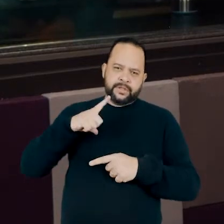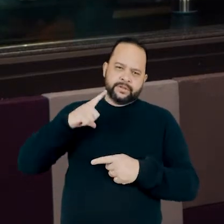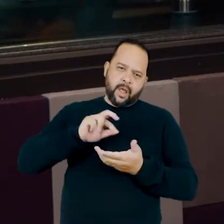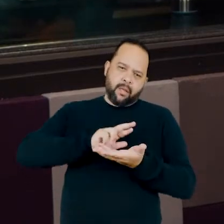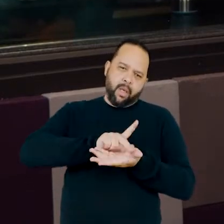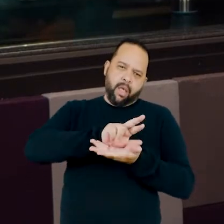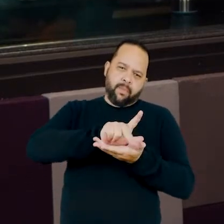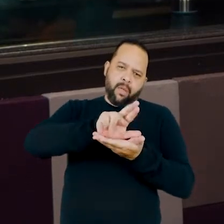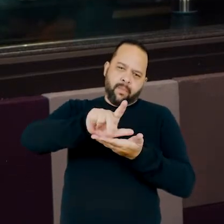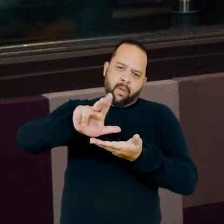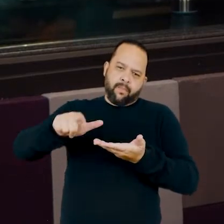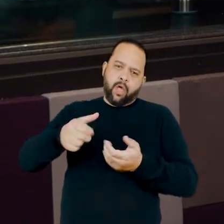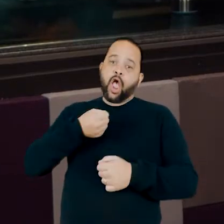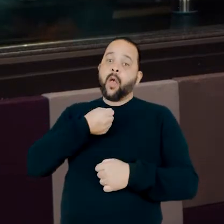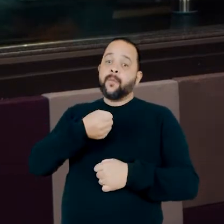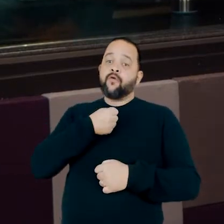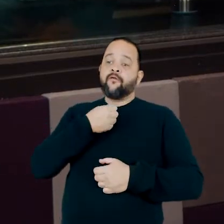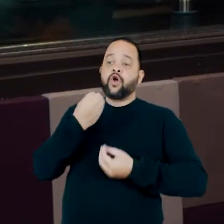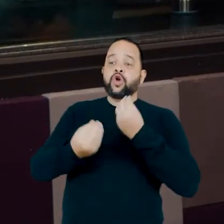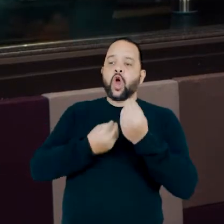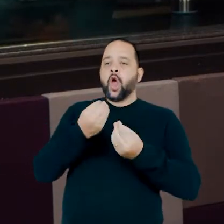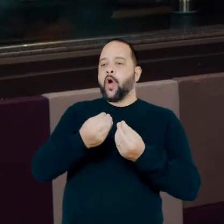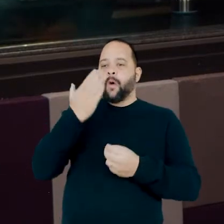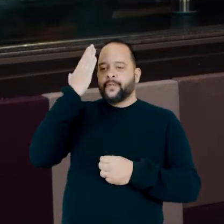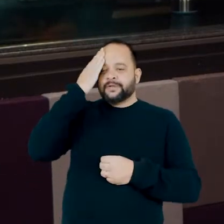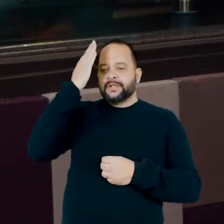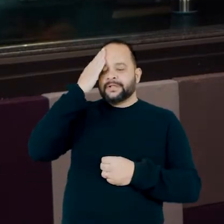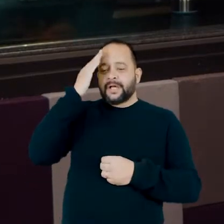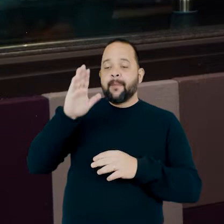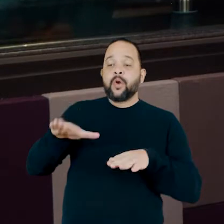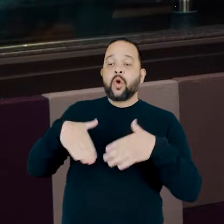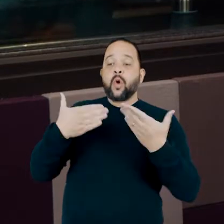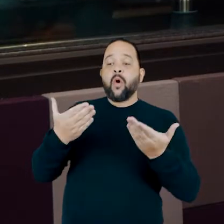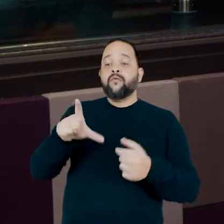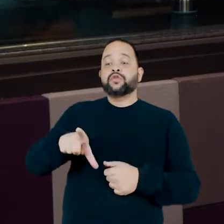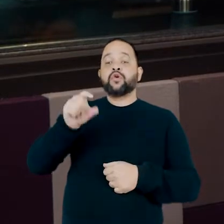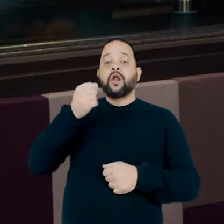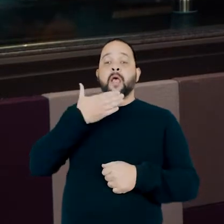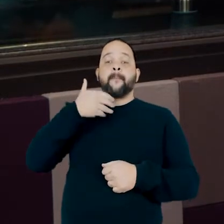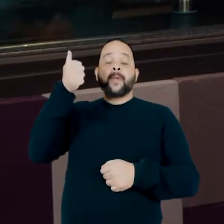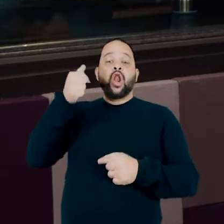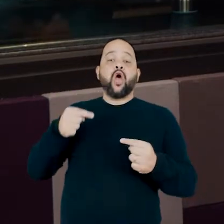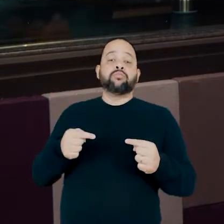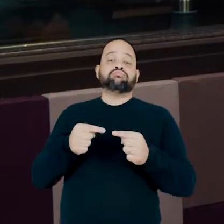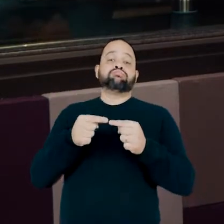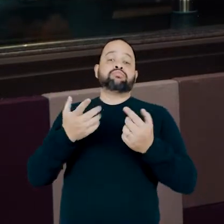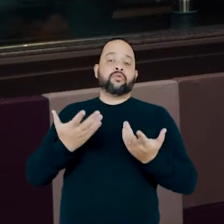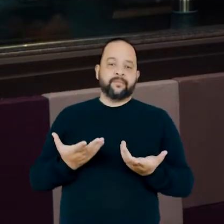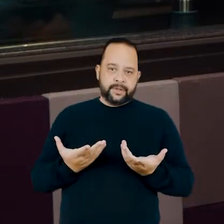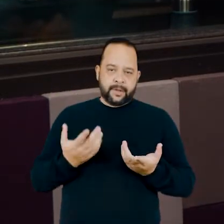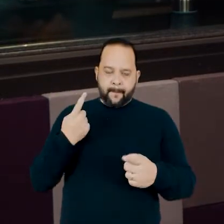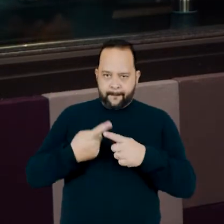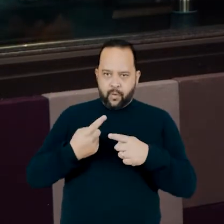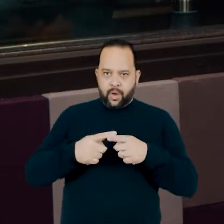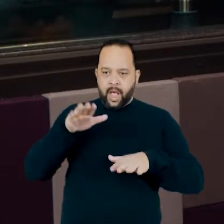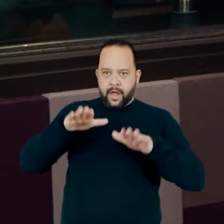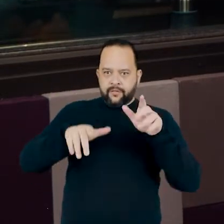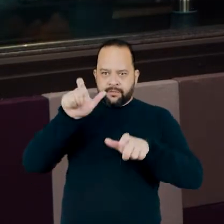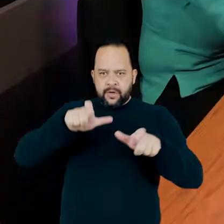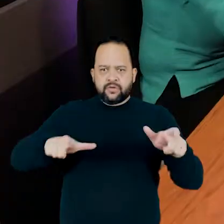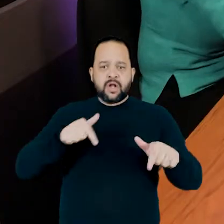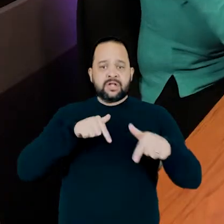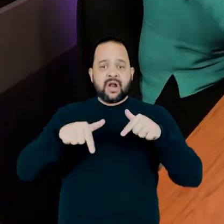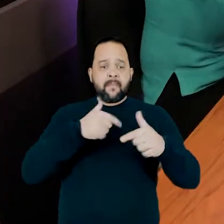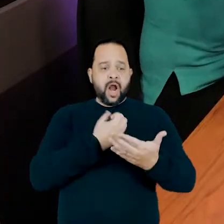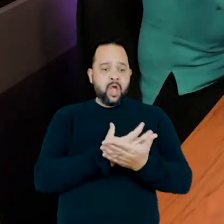microfones, muitas demandas. Como que você sabe qual é o melhor para escolher? Exato. não trabalham com áudio e não conhecem as diferenças. Igual